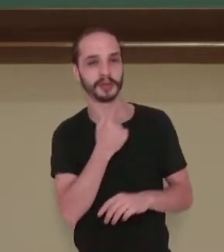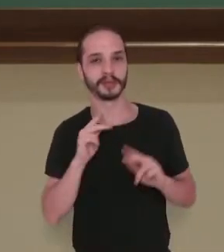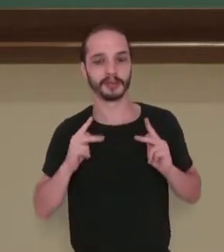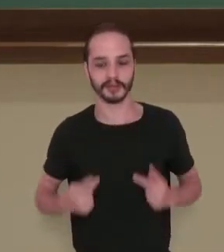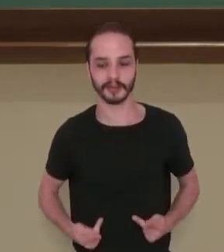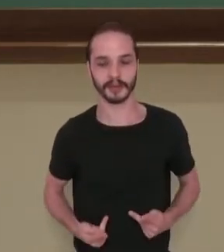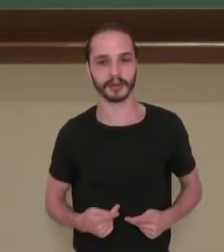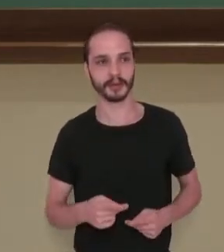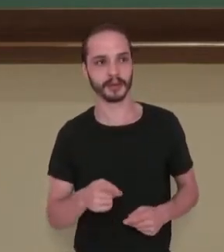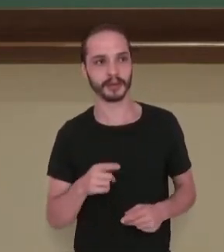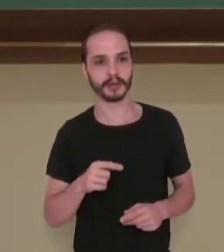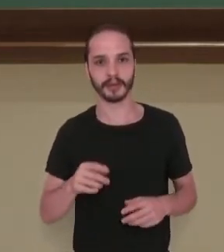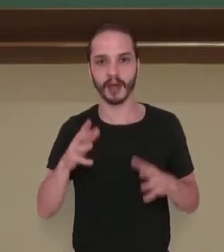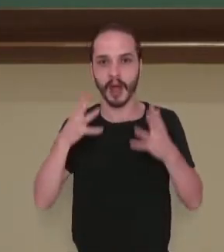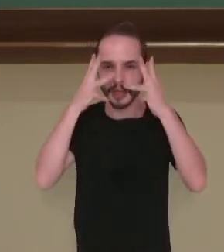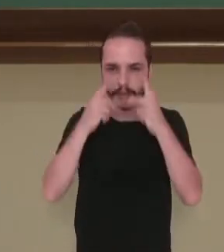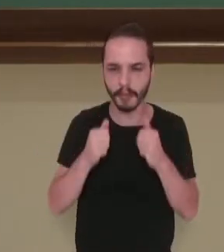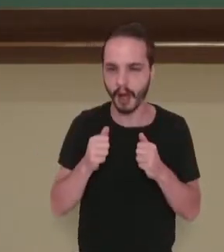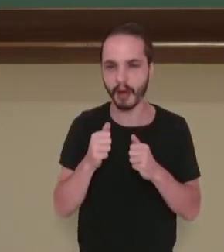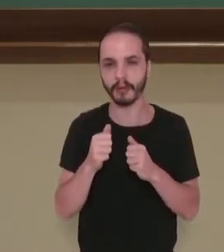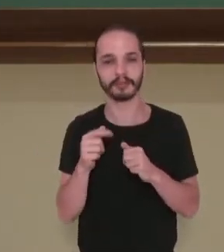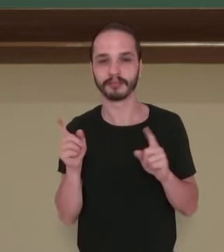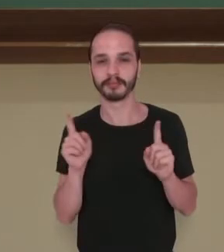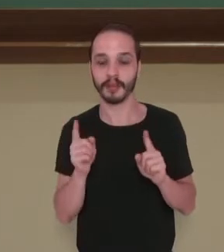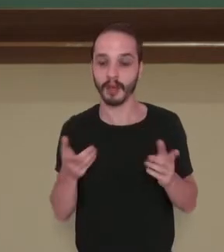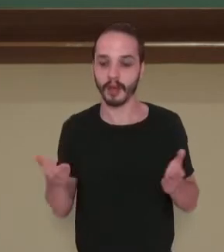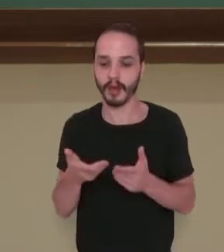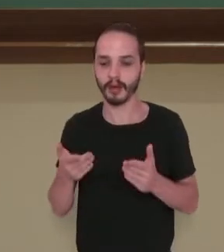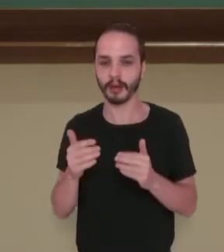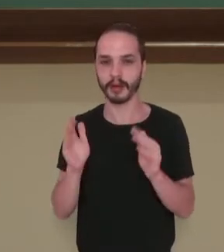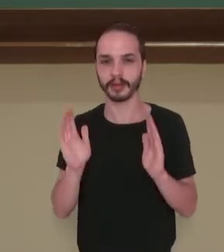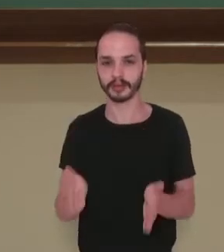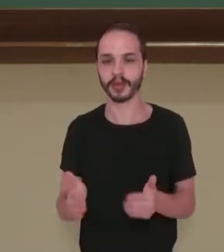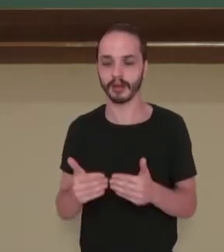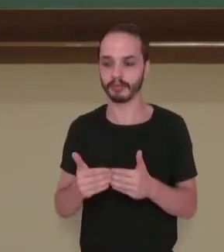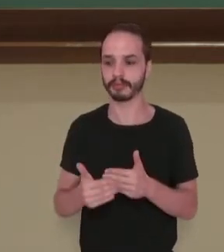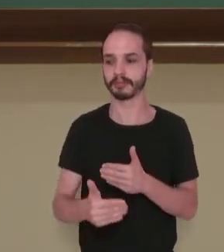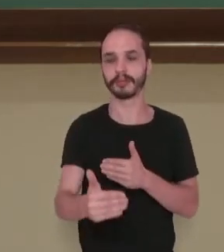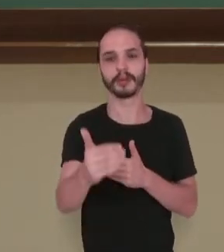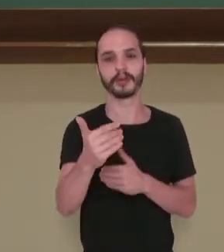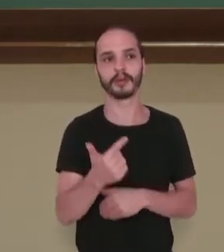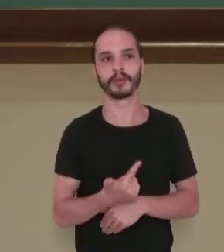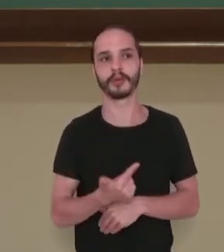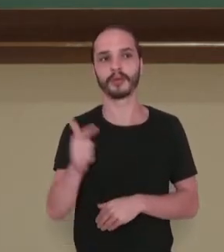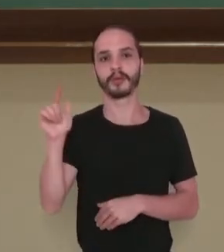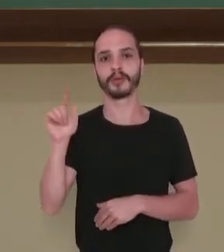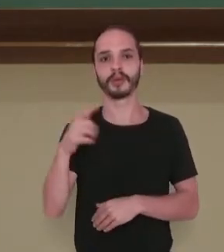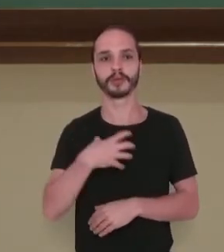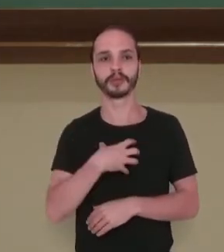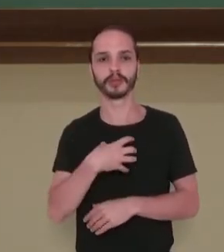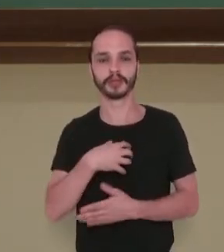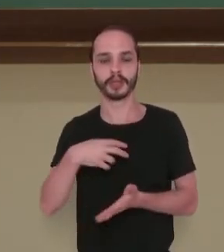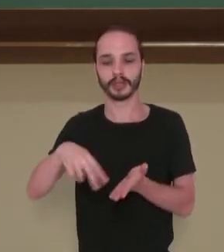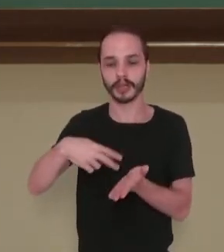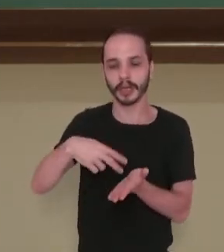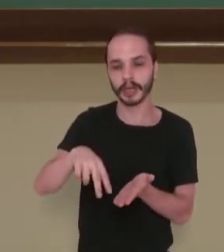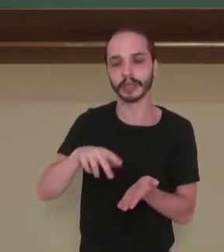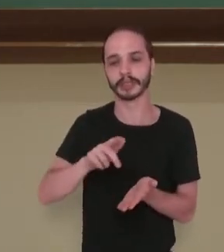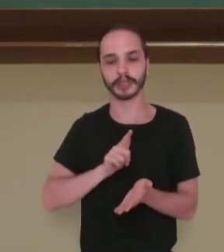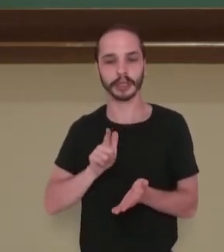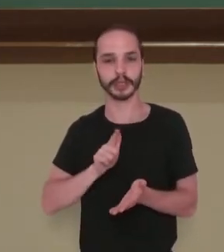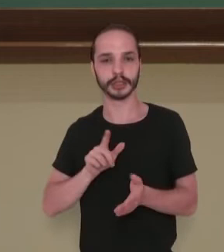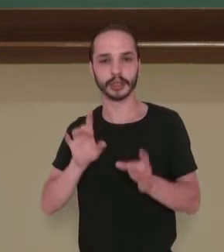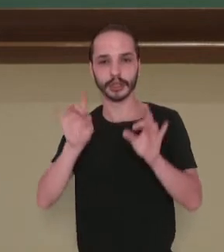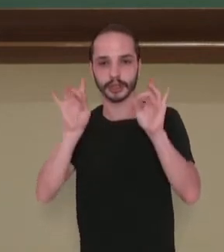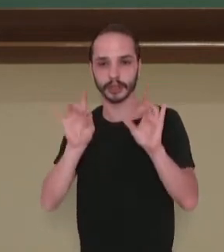eles imitavam animais, né? Agora eles já tinham um parâmetro de como dançar, já tinham